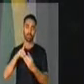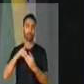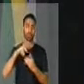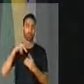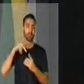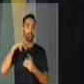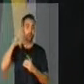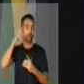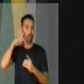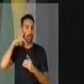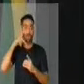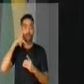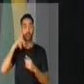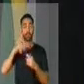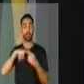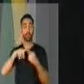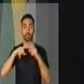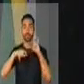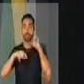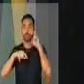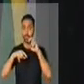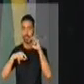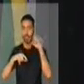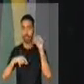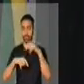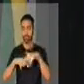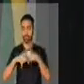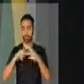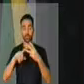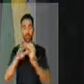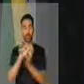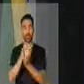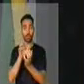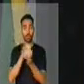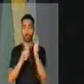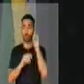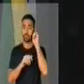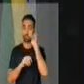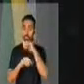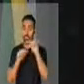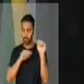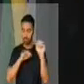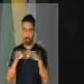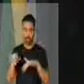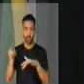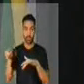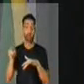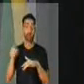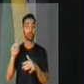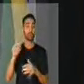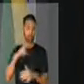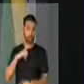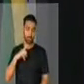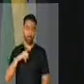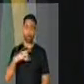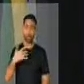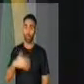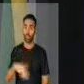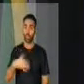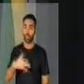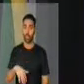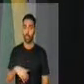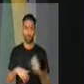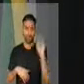mais, pacientes do Rio Grande do Norte, pacientes de Pernambuco, e que realmente enfrenta muitos desafios e